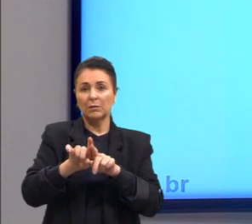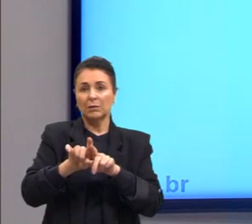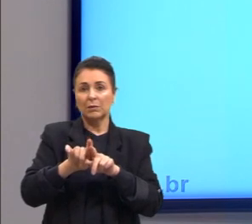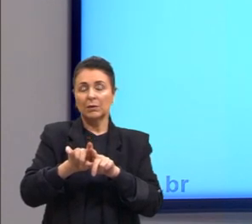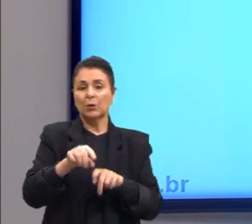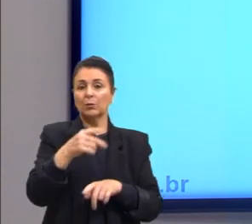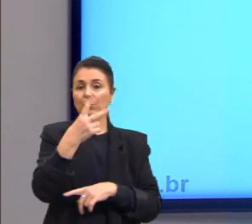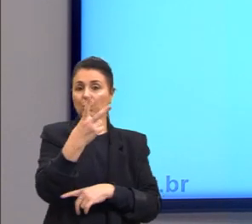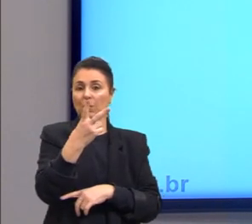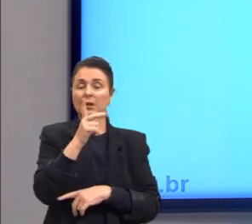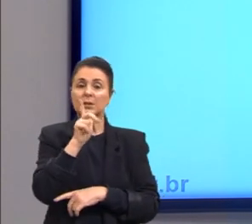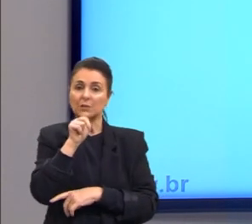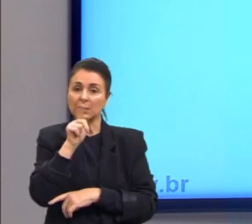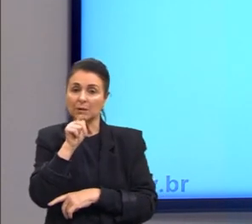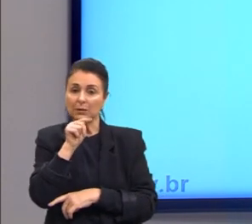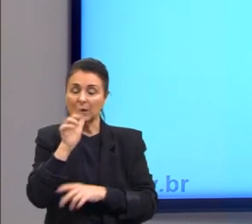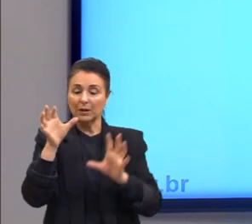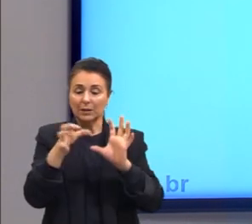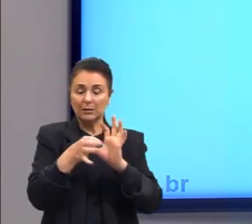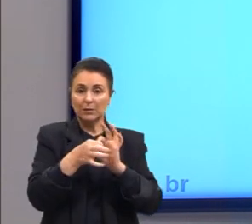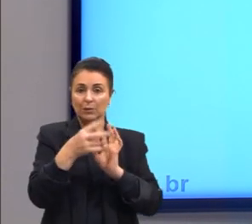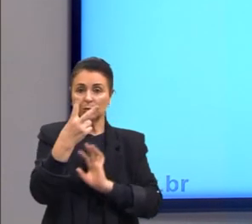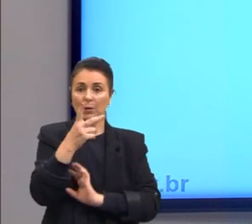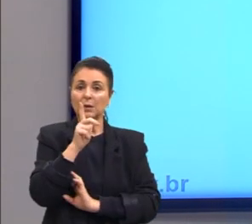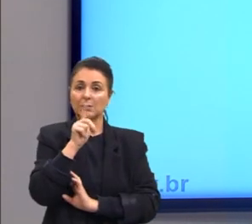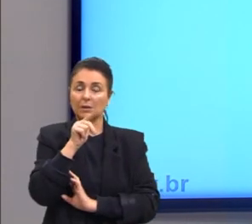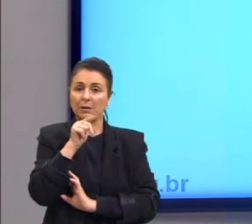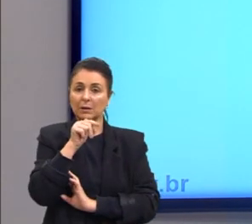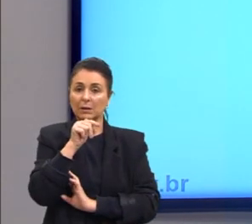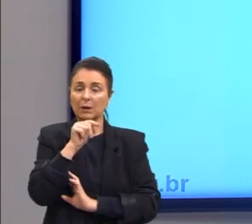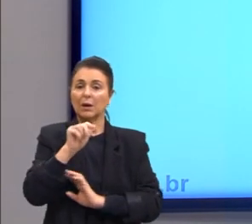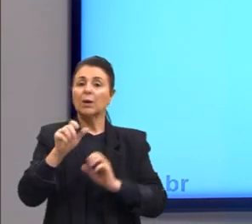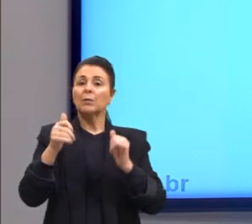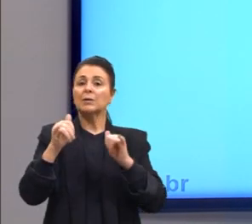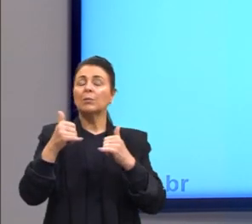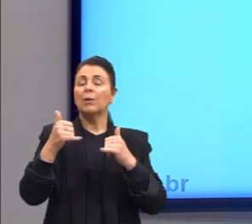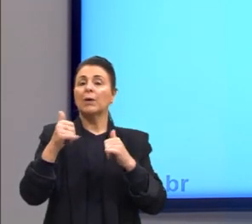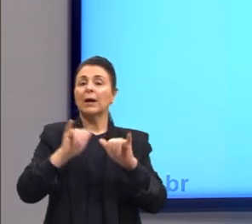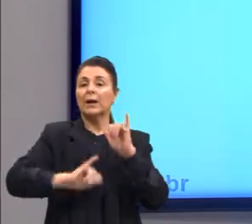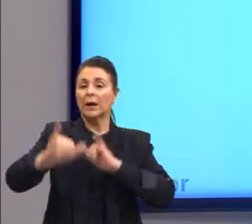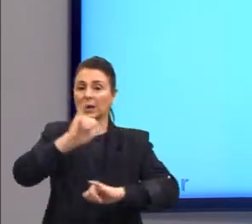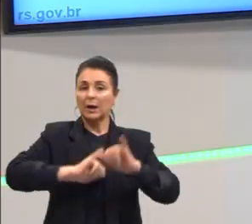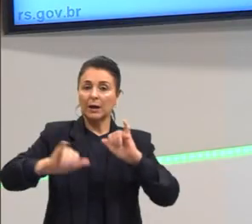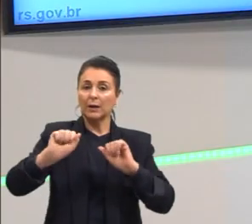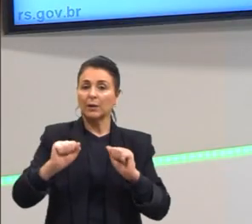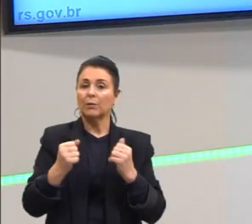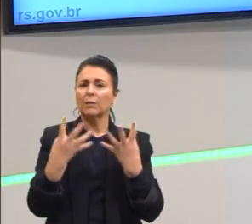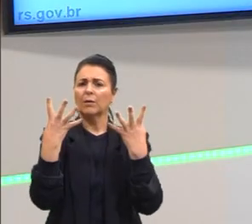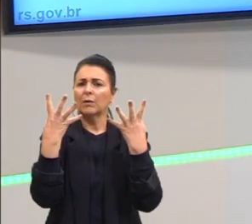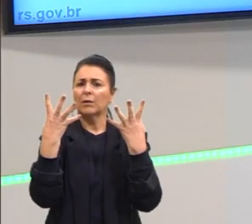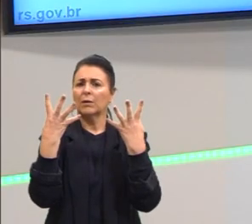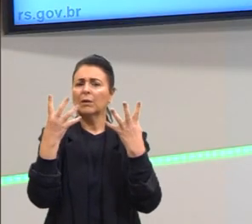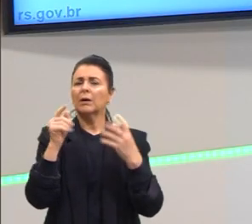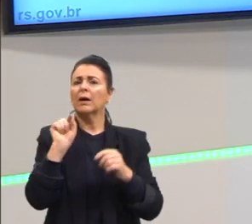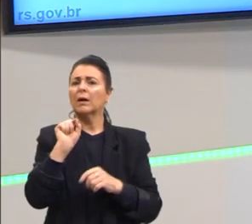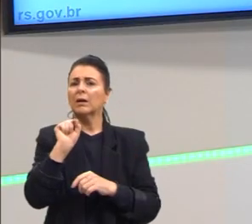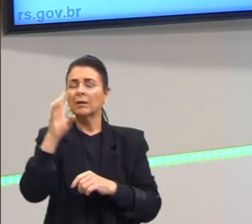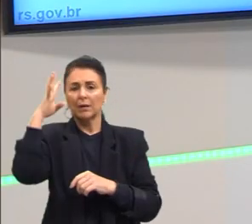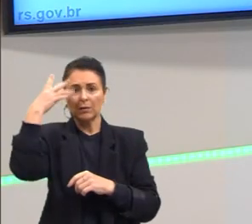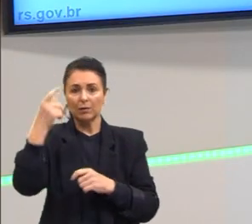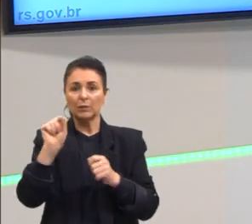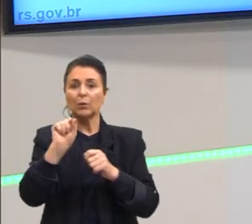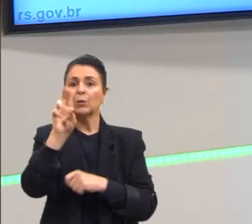duas de água o que é o que me diz na minha equação né O que é que o Mestre está me dizendo então eu consigo resolver através da